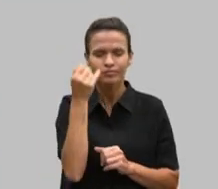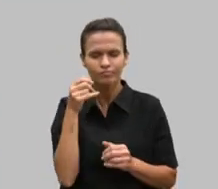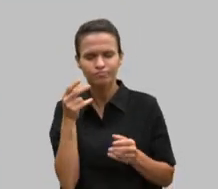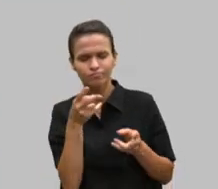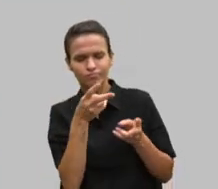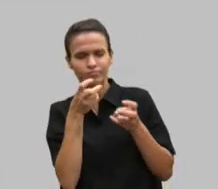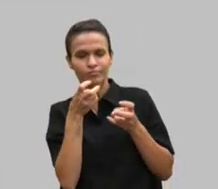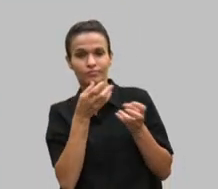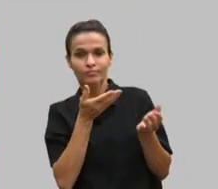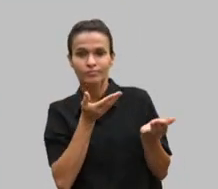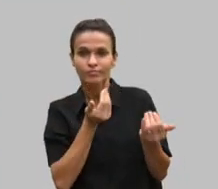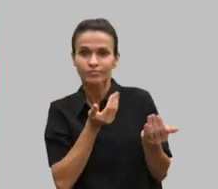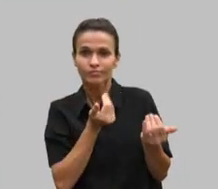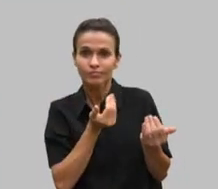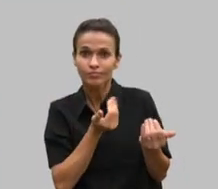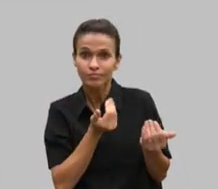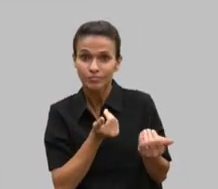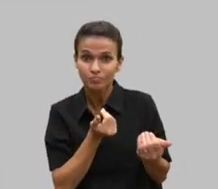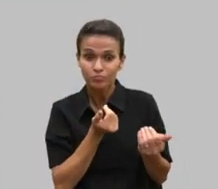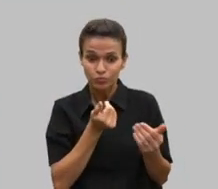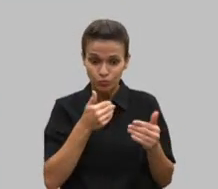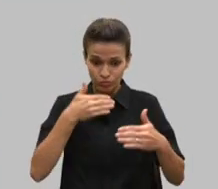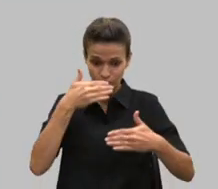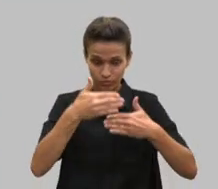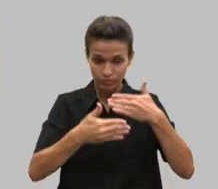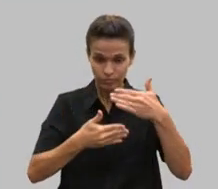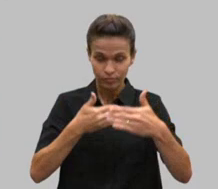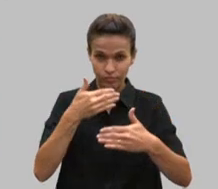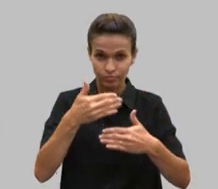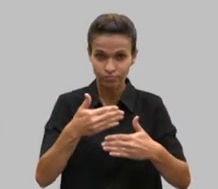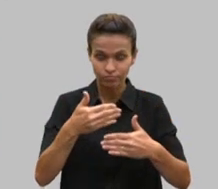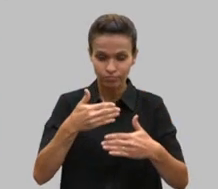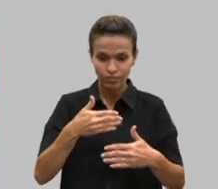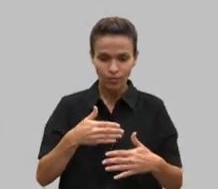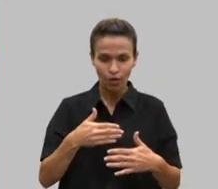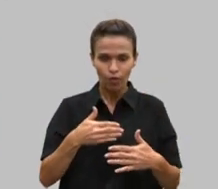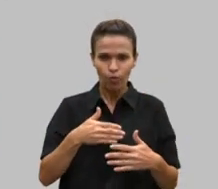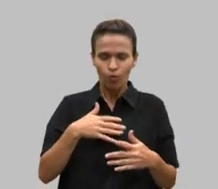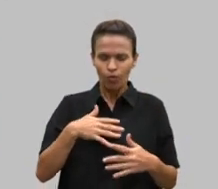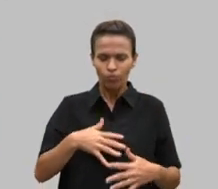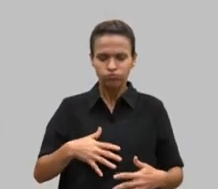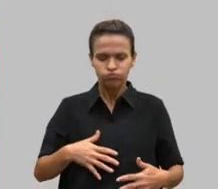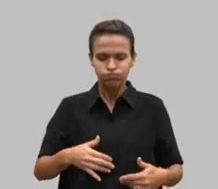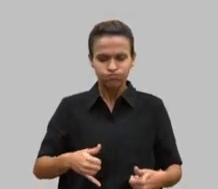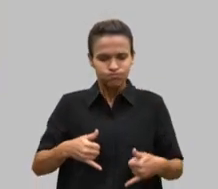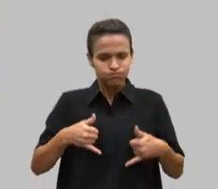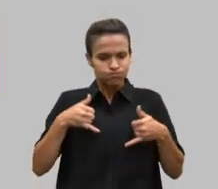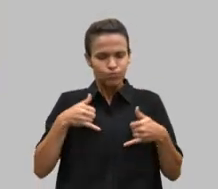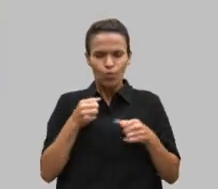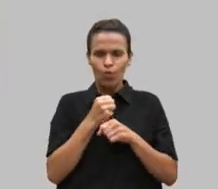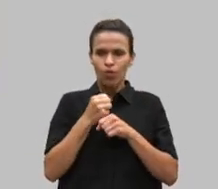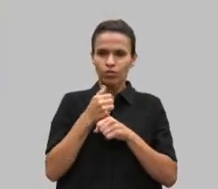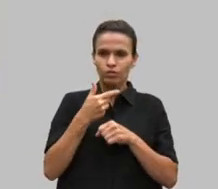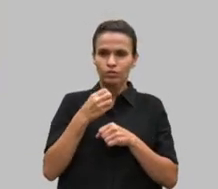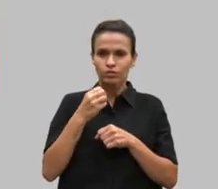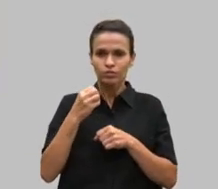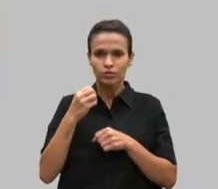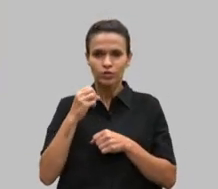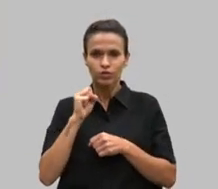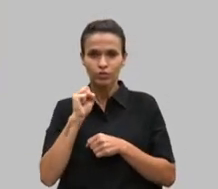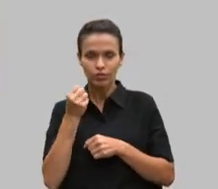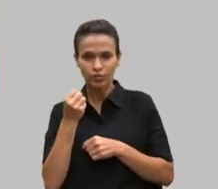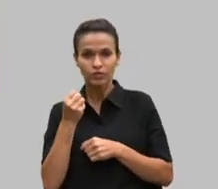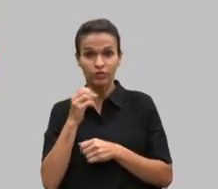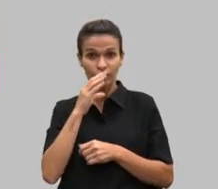nesse processo eu tive a honra e muito me orgulho de no ano de 2008 ser contratado para ser funcionário da